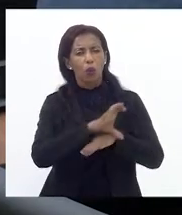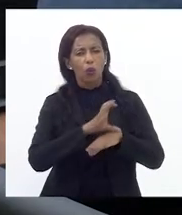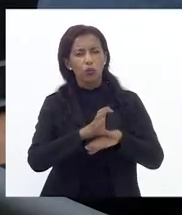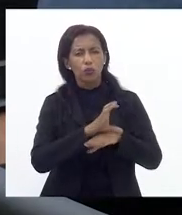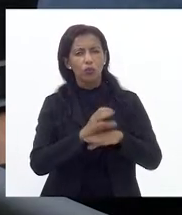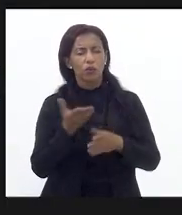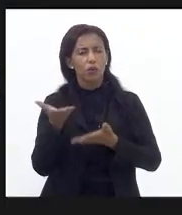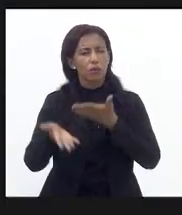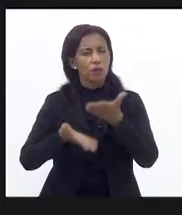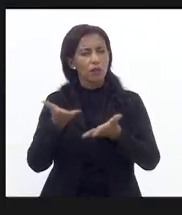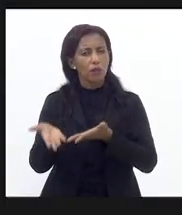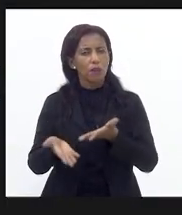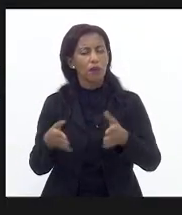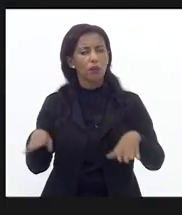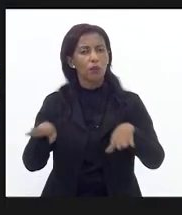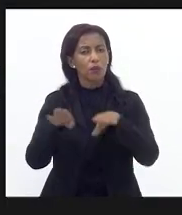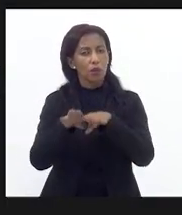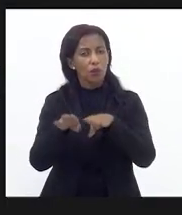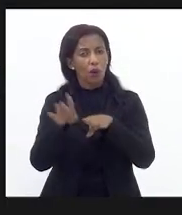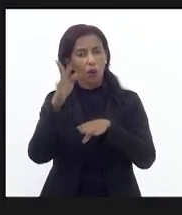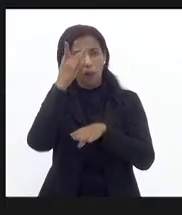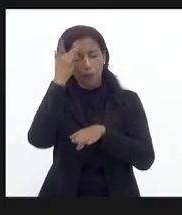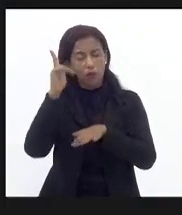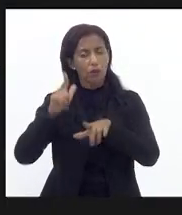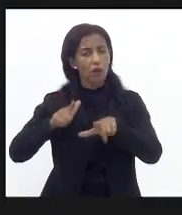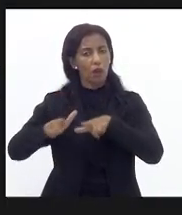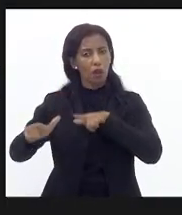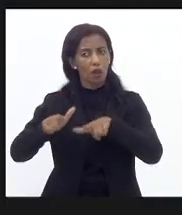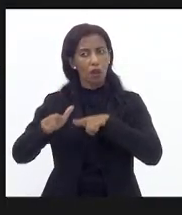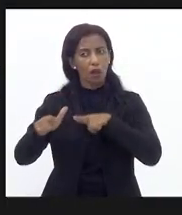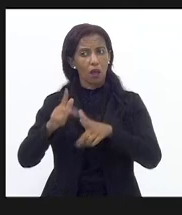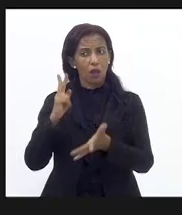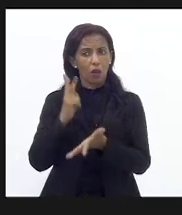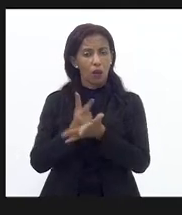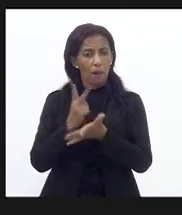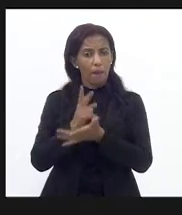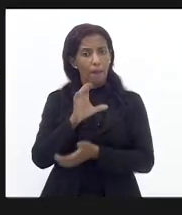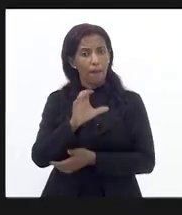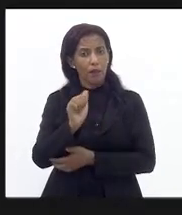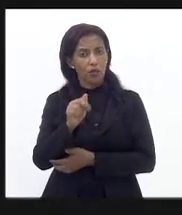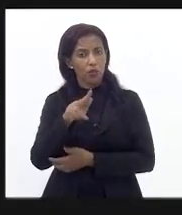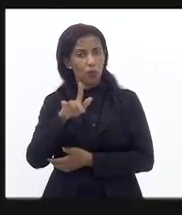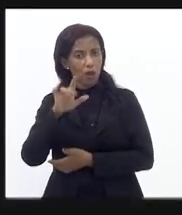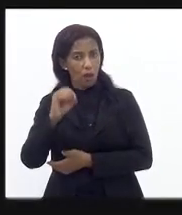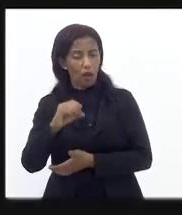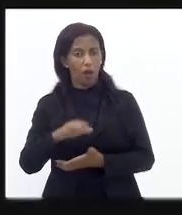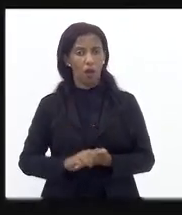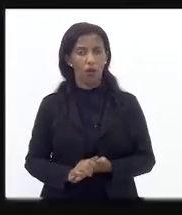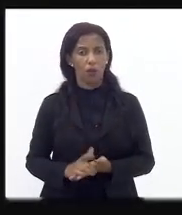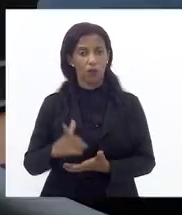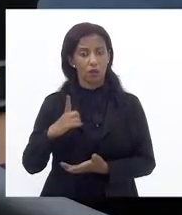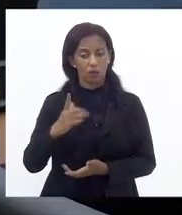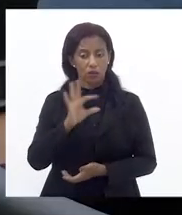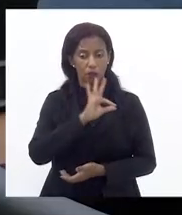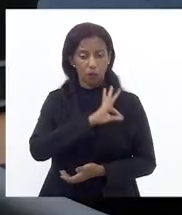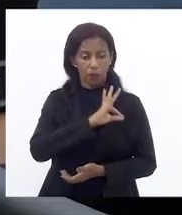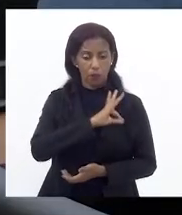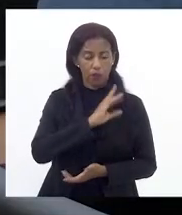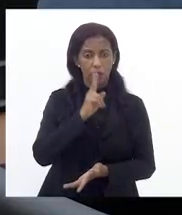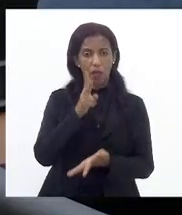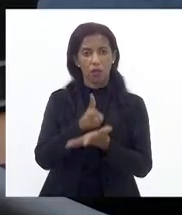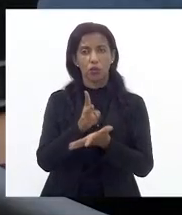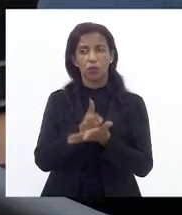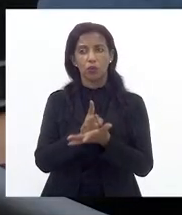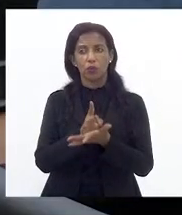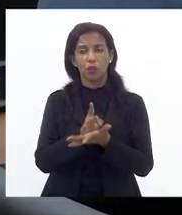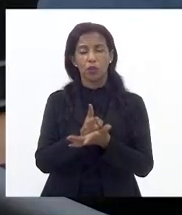prevê o tratamento igual para aqueles que exercem a mesma função no mesmo cargo então nós teremos policiais e no